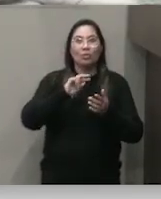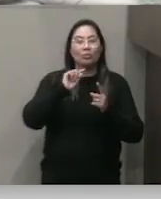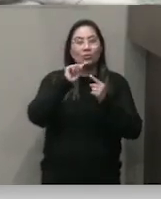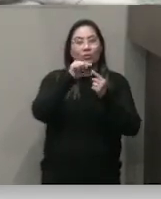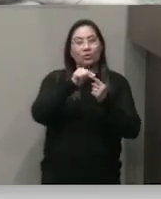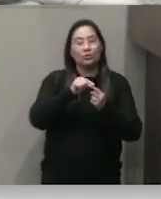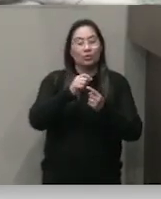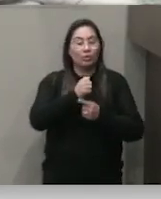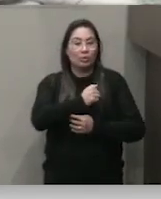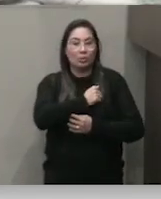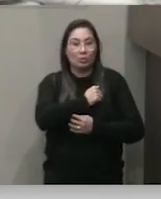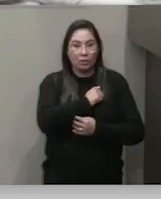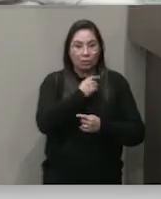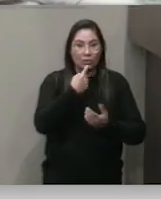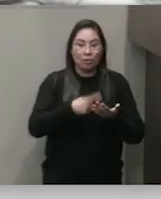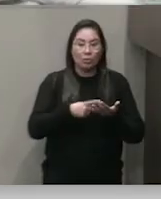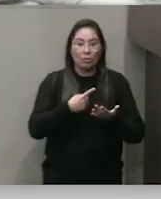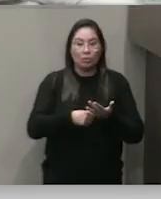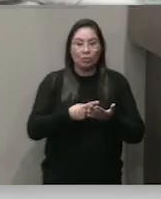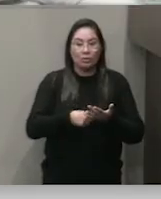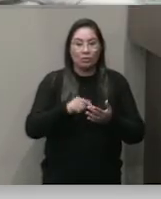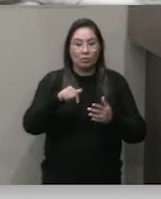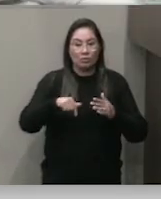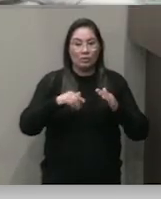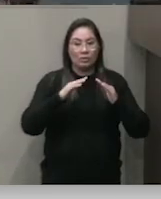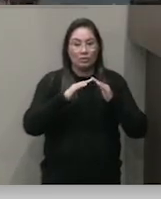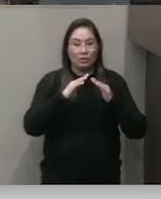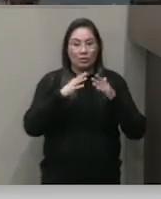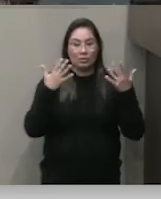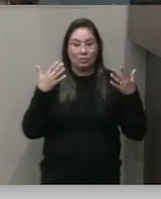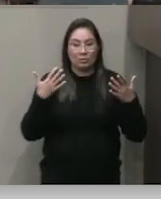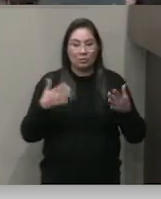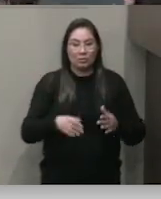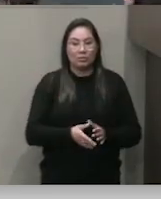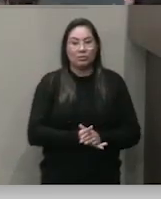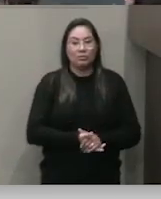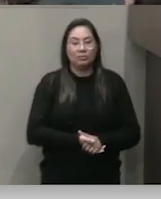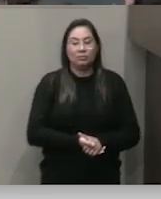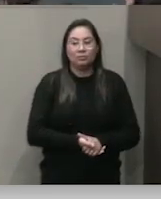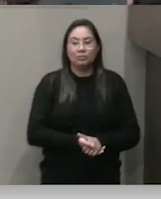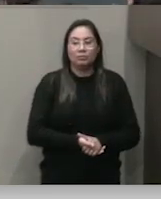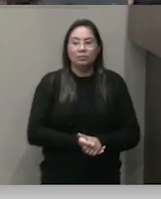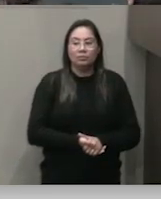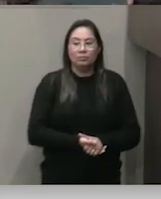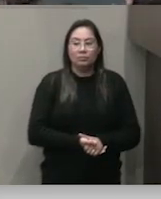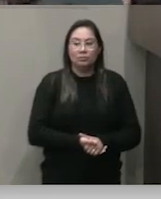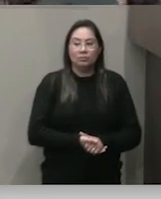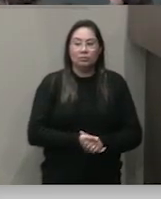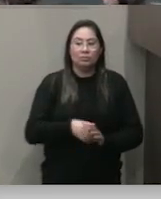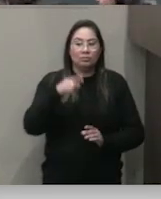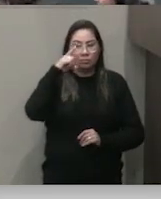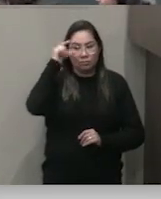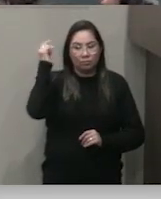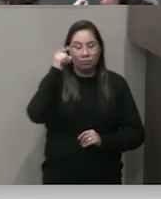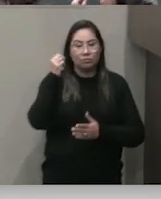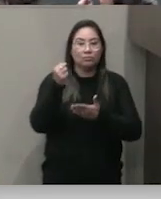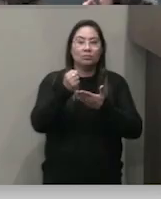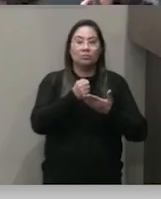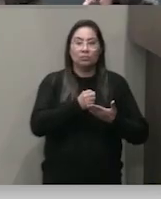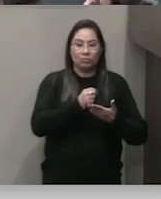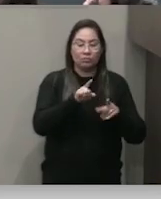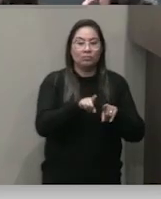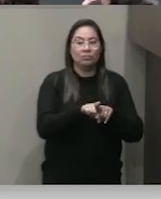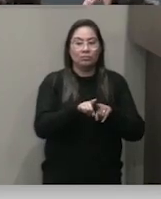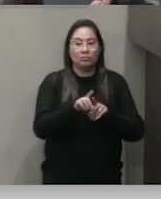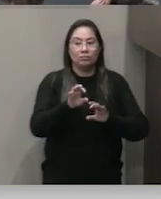com a educação desta casa. Parabéns. Obrigado, professora Regina. A professora Regina foi uma parceirona aí, nos apoiou no projeto do início ao final, aí,